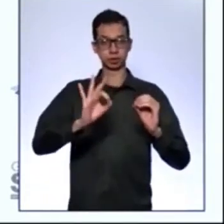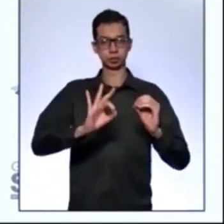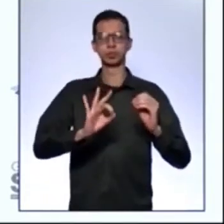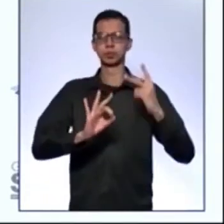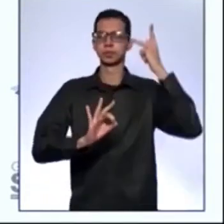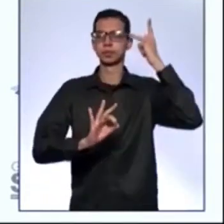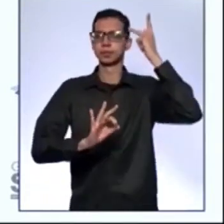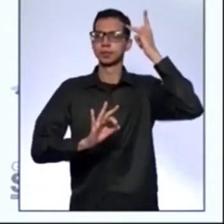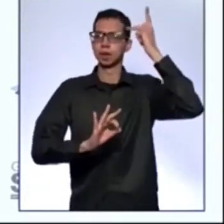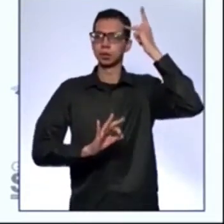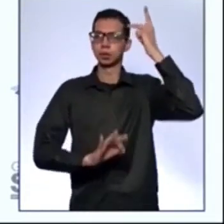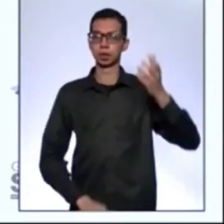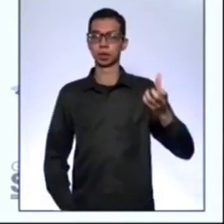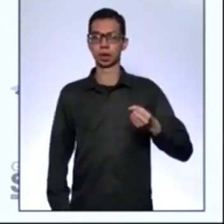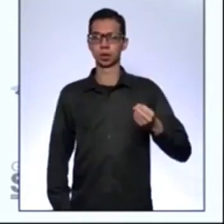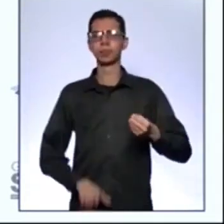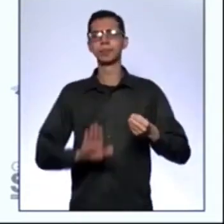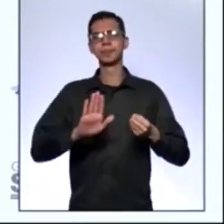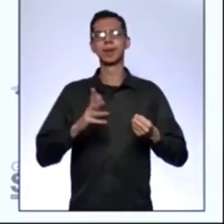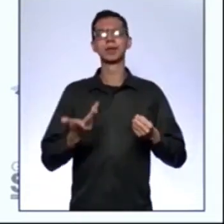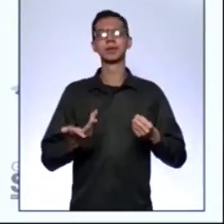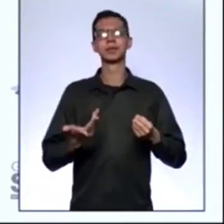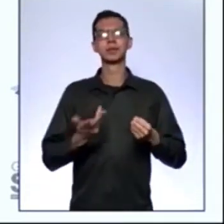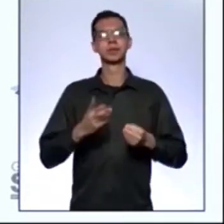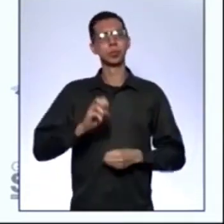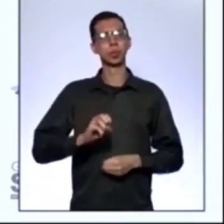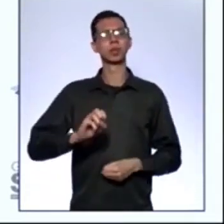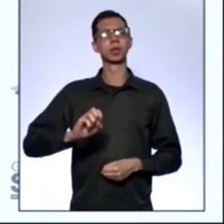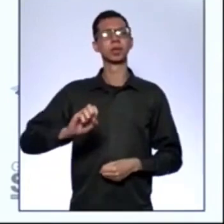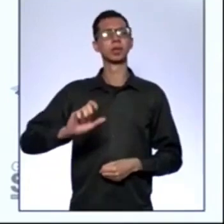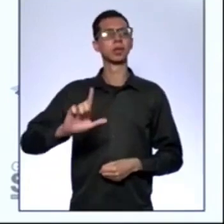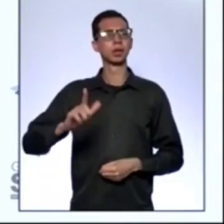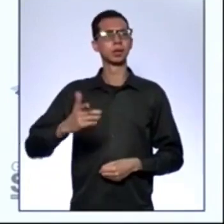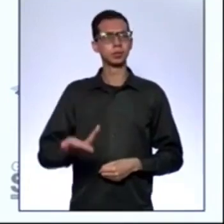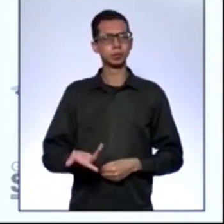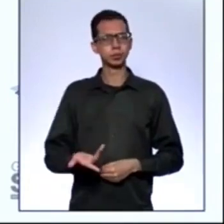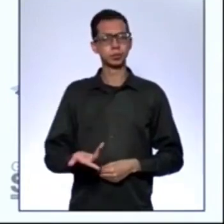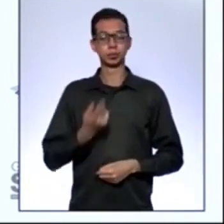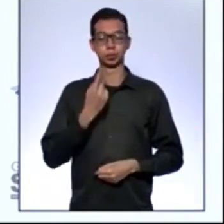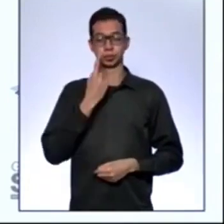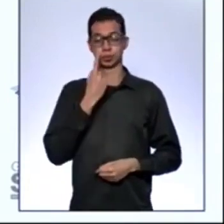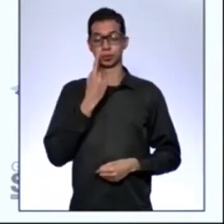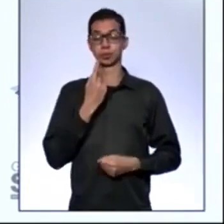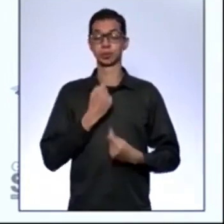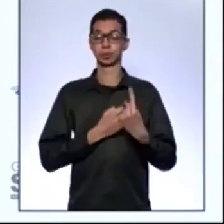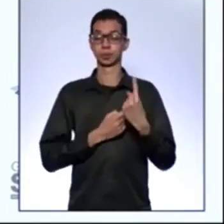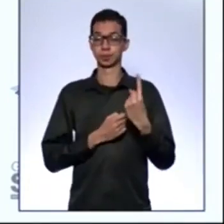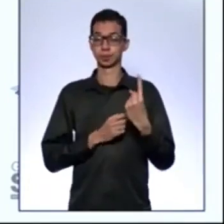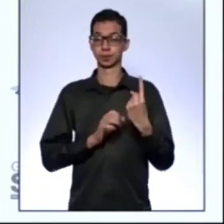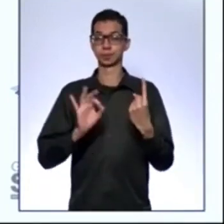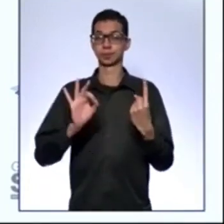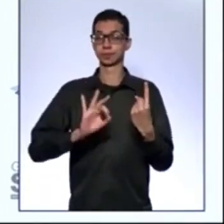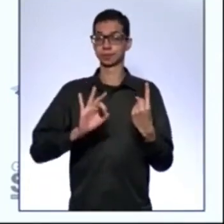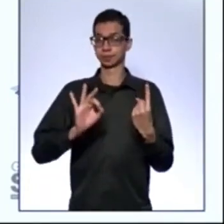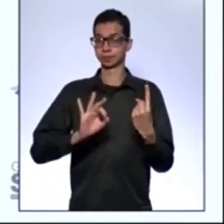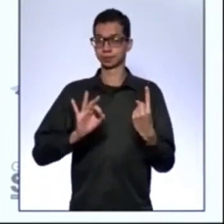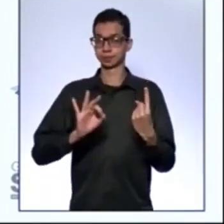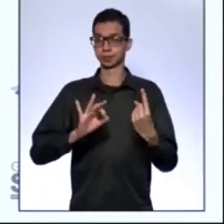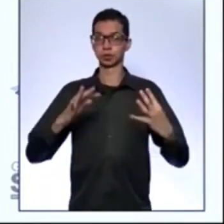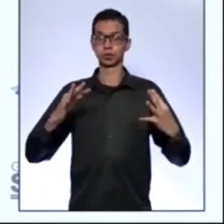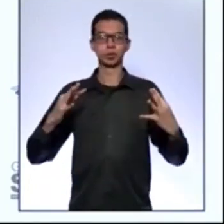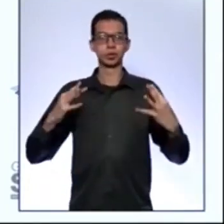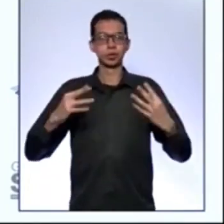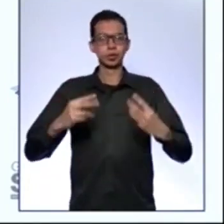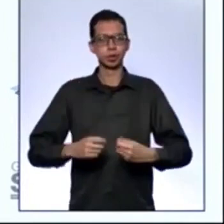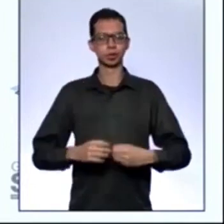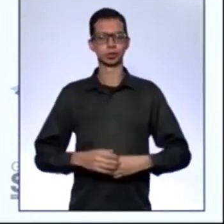natural mas o like natural representa 50 litros uma porcentagem de um total